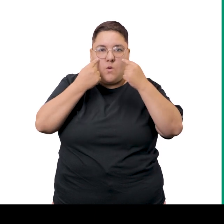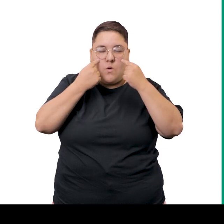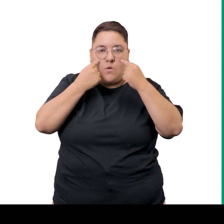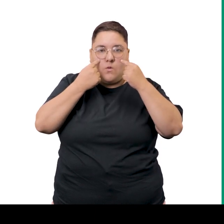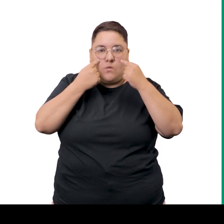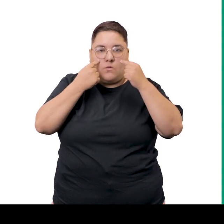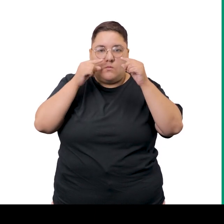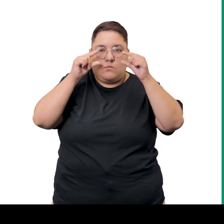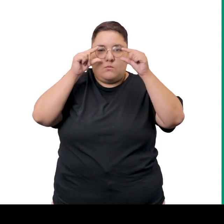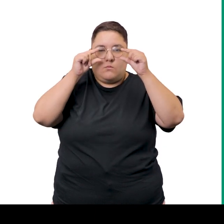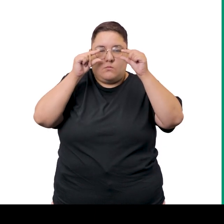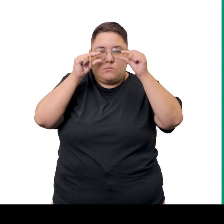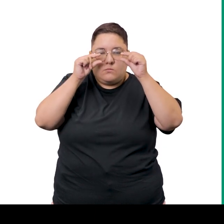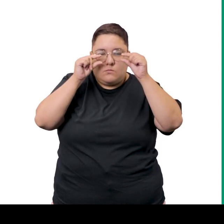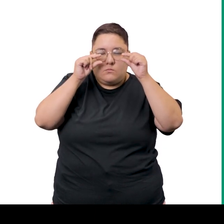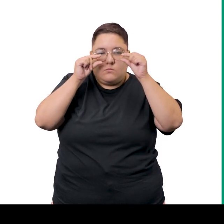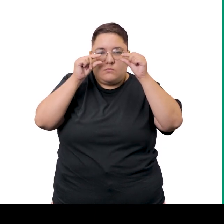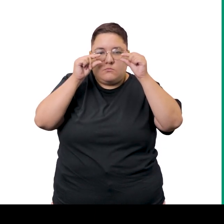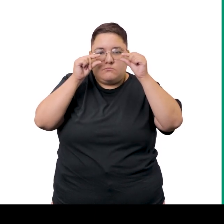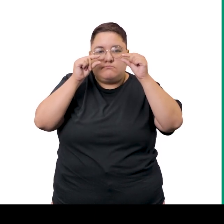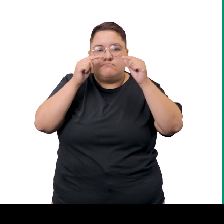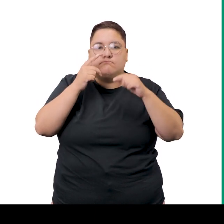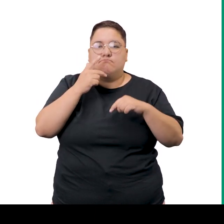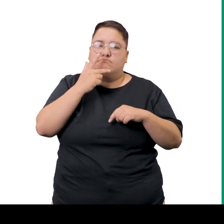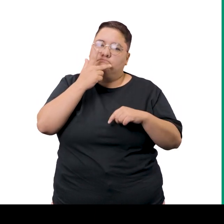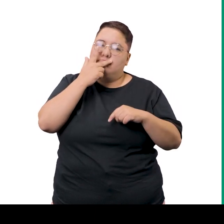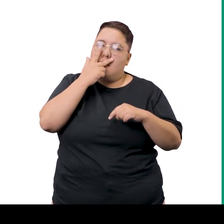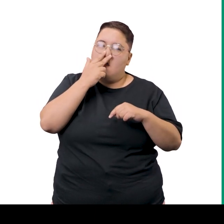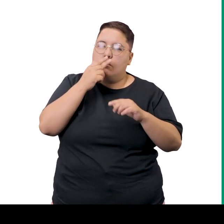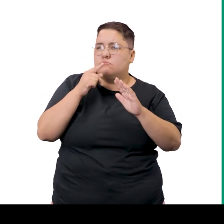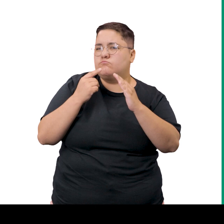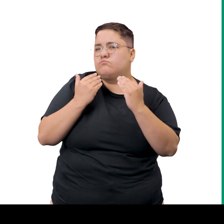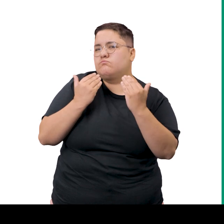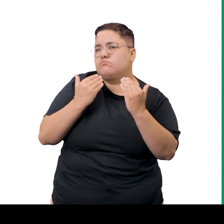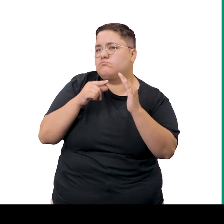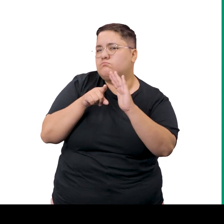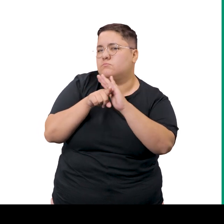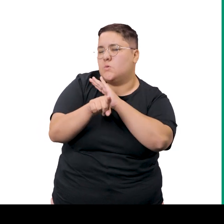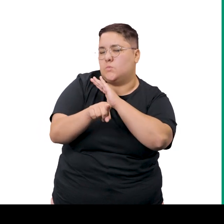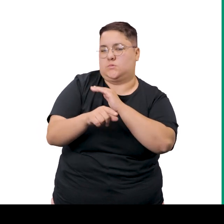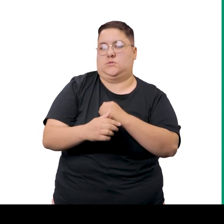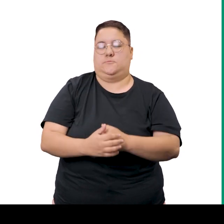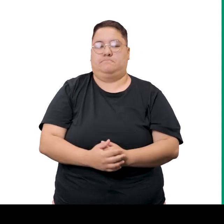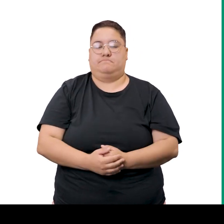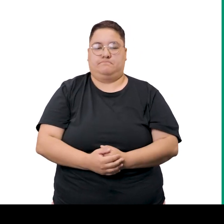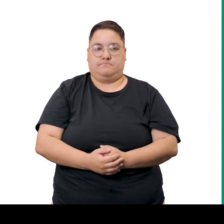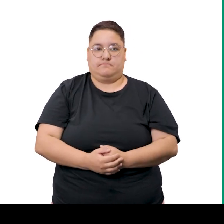olhos ligeiramente semicerrados, o que lhe confere um ar questionador.